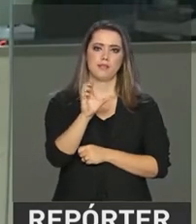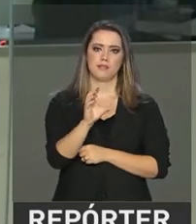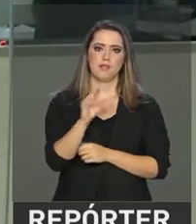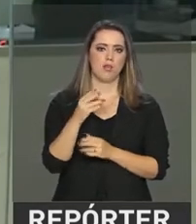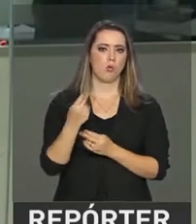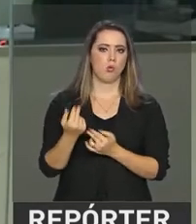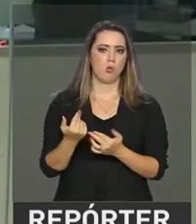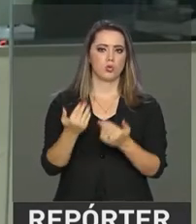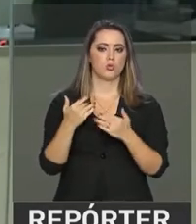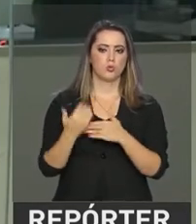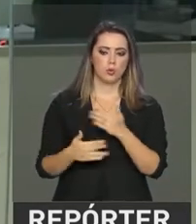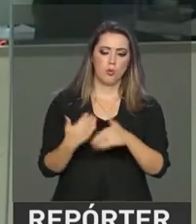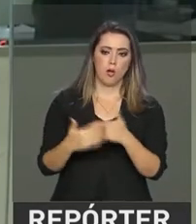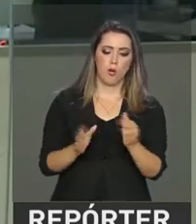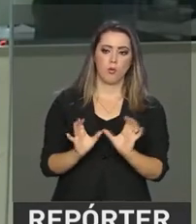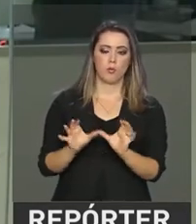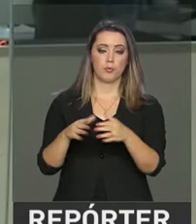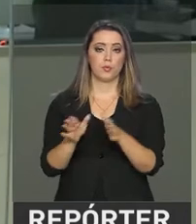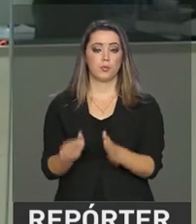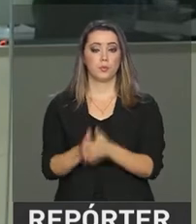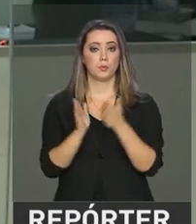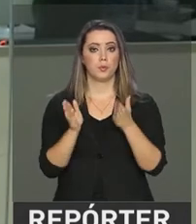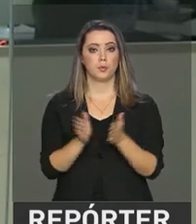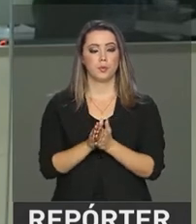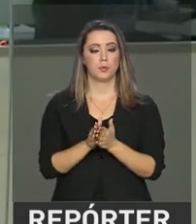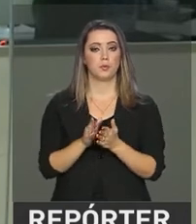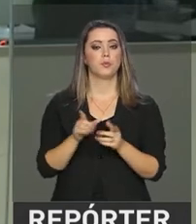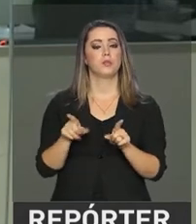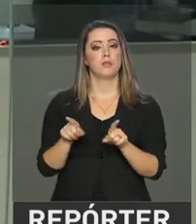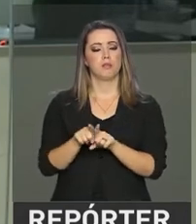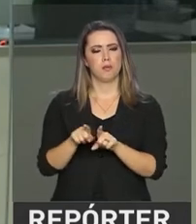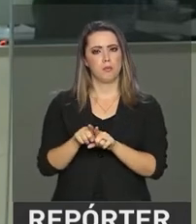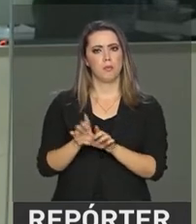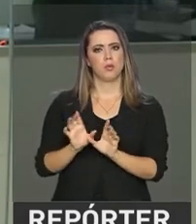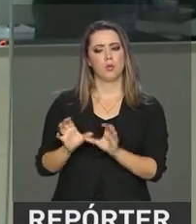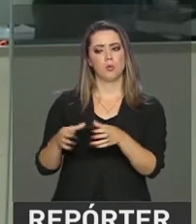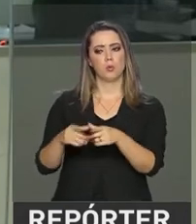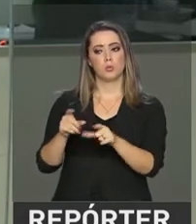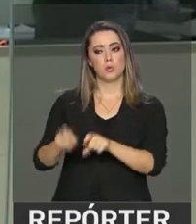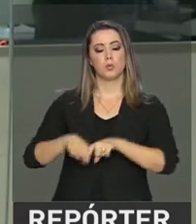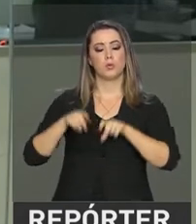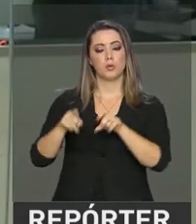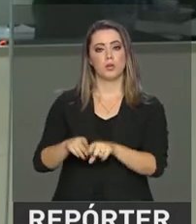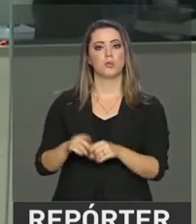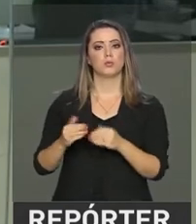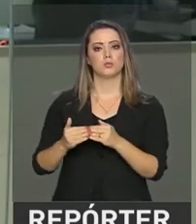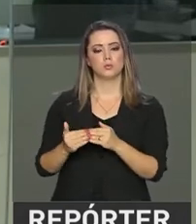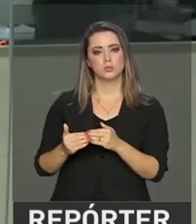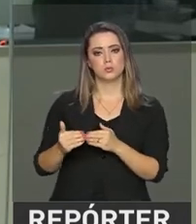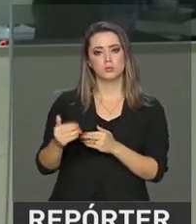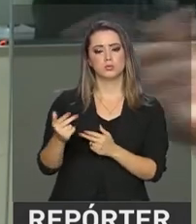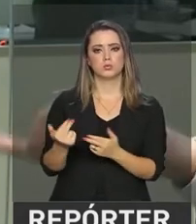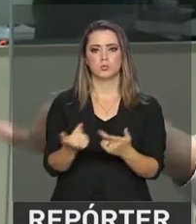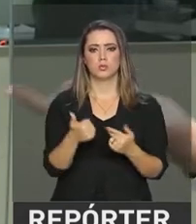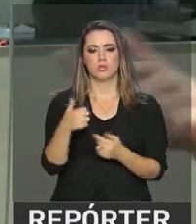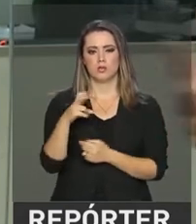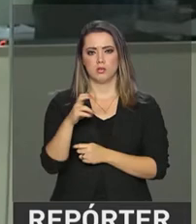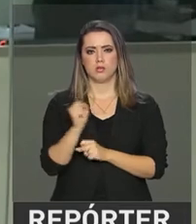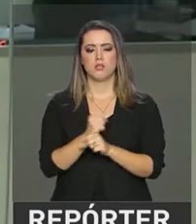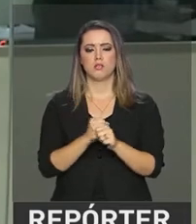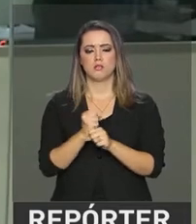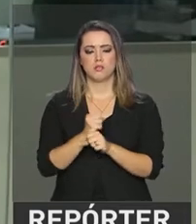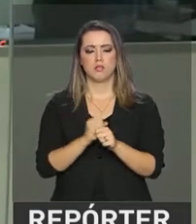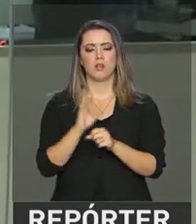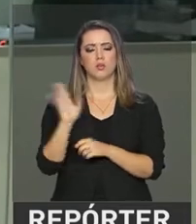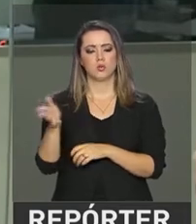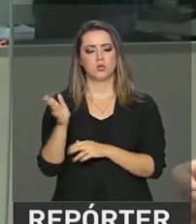voltado para a população mais carente, né? Nada se altera do benefício rural. O tempo de contribuição também permanece nos 15 anos, que já é o tempo de contribuição